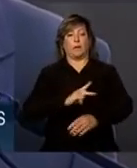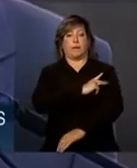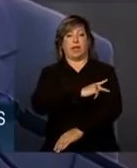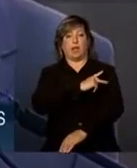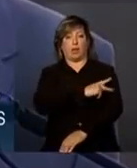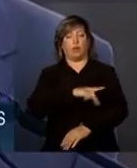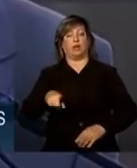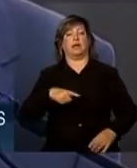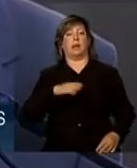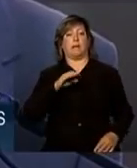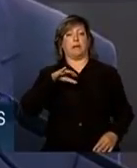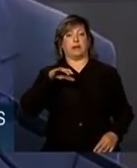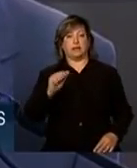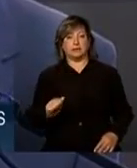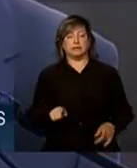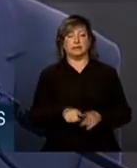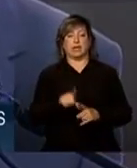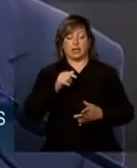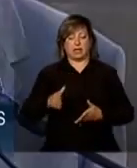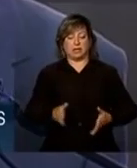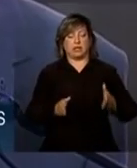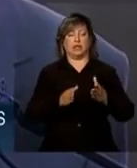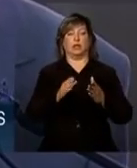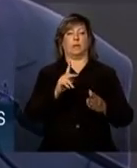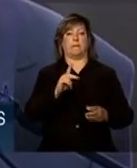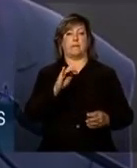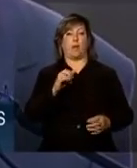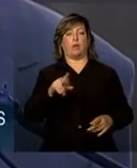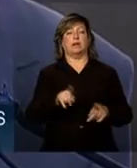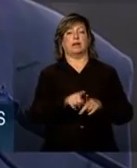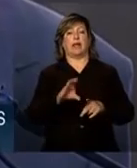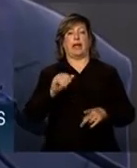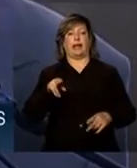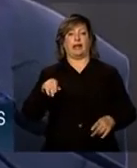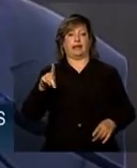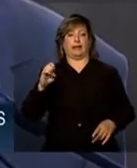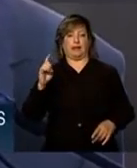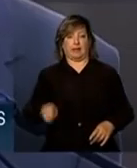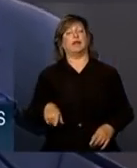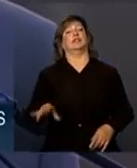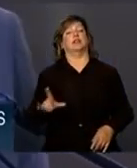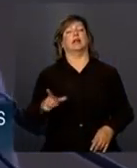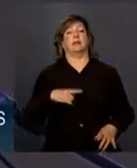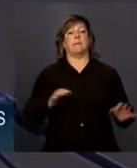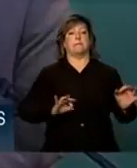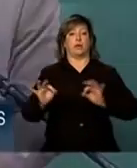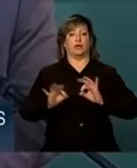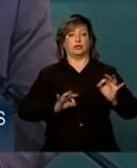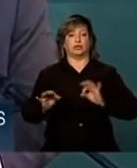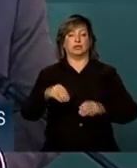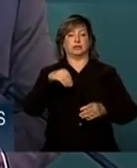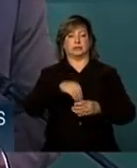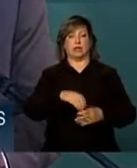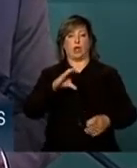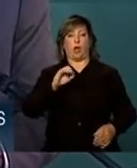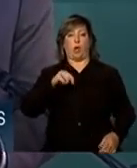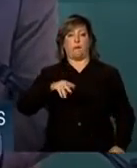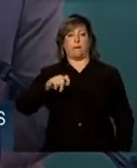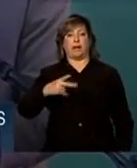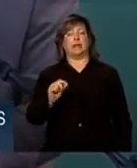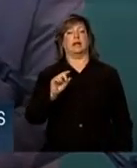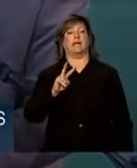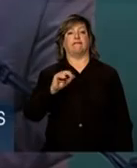Piauí e do Rio Canindé, que já está tramitando o projeto na nossa Companhia do Vale do